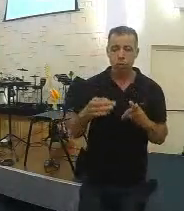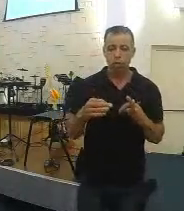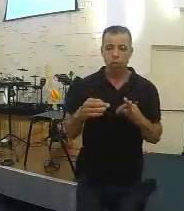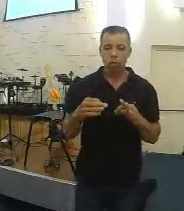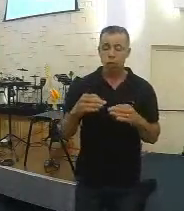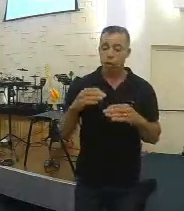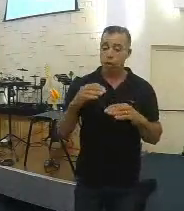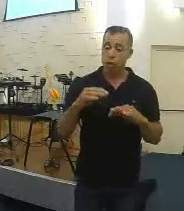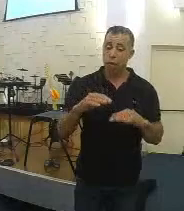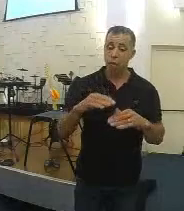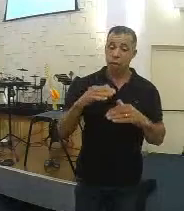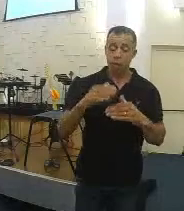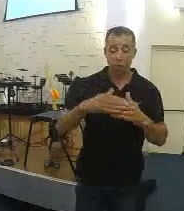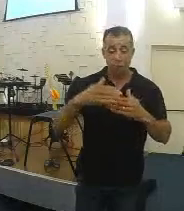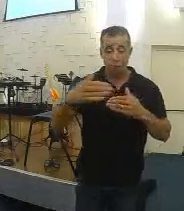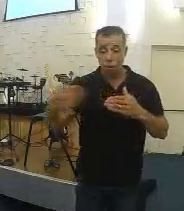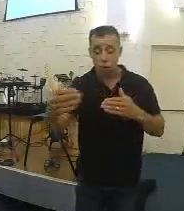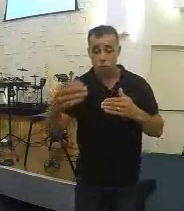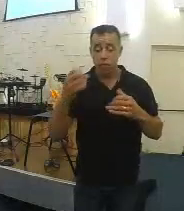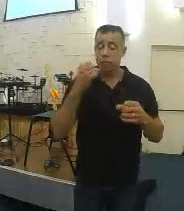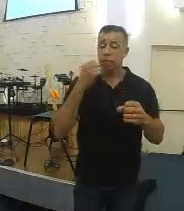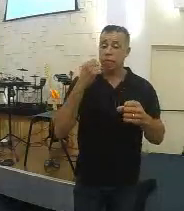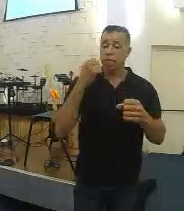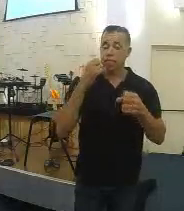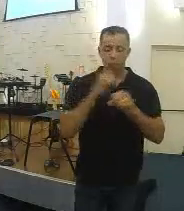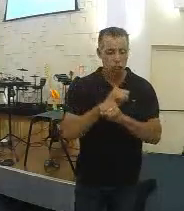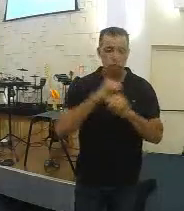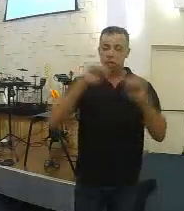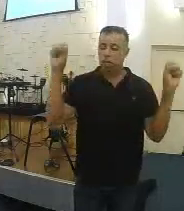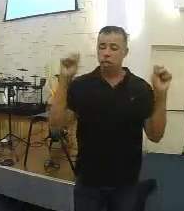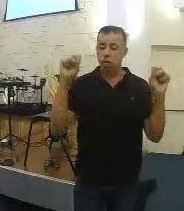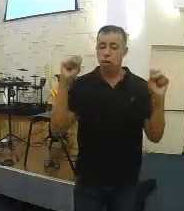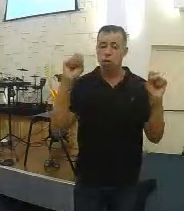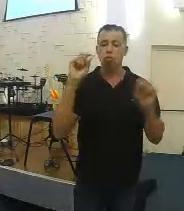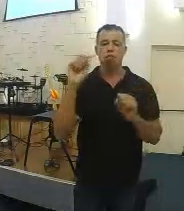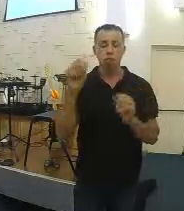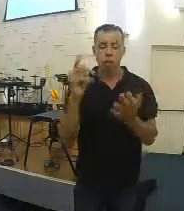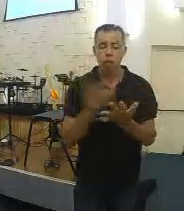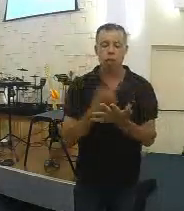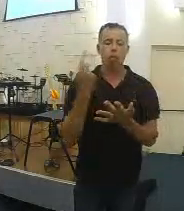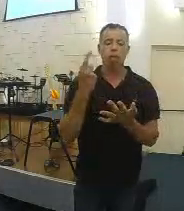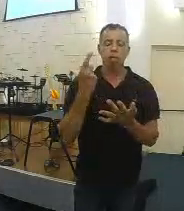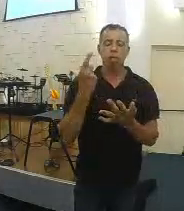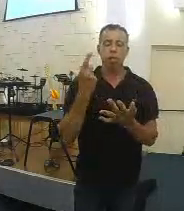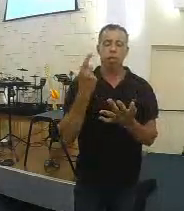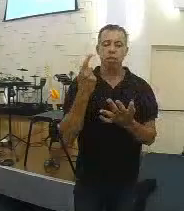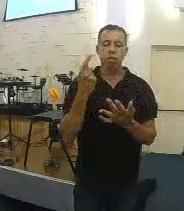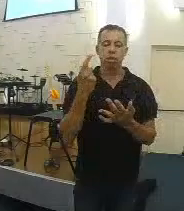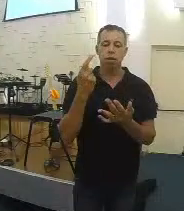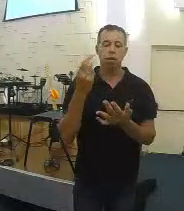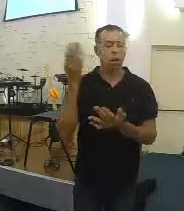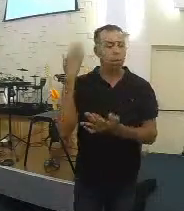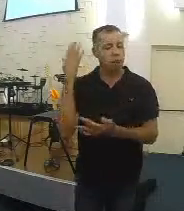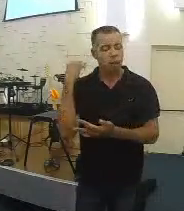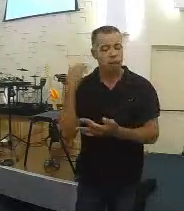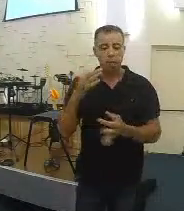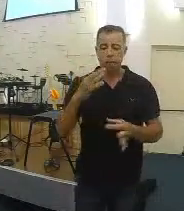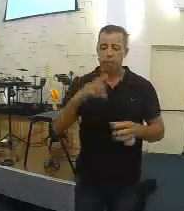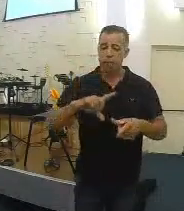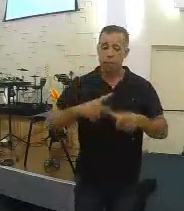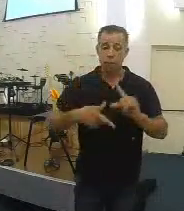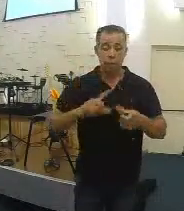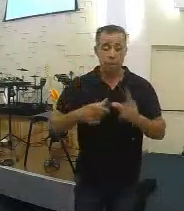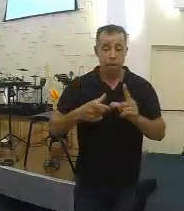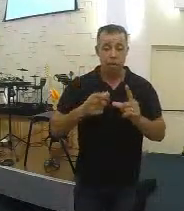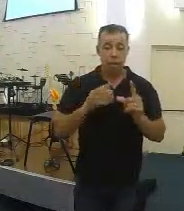do período de sanção, é o que acontece aqui. Vejam um retrato do que era Israel. A palavra de Deus,